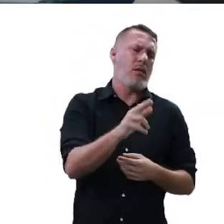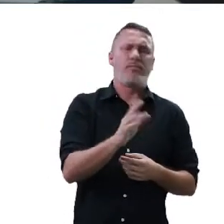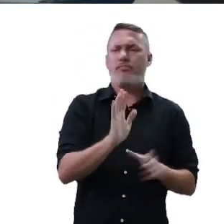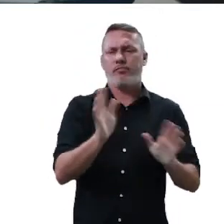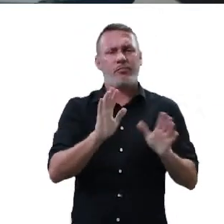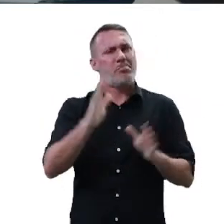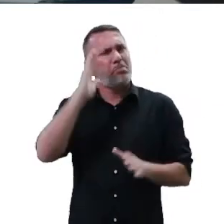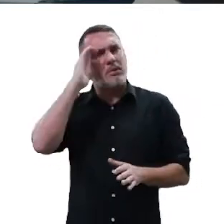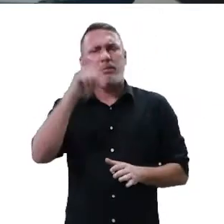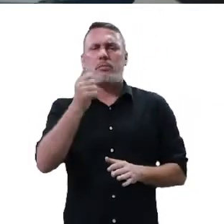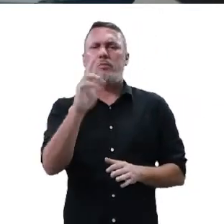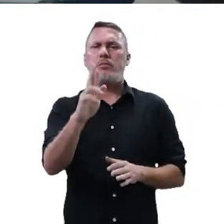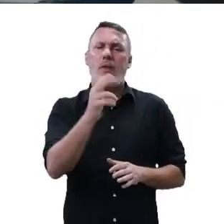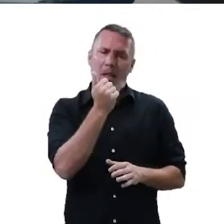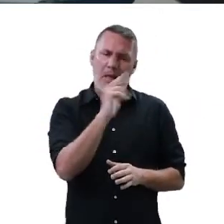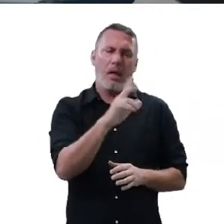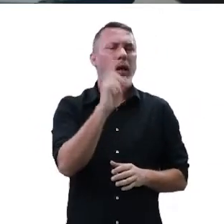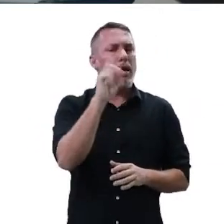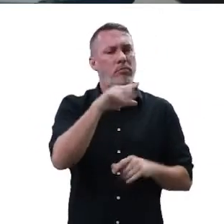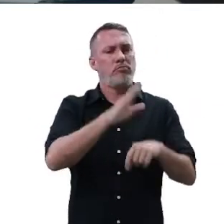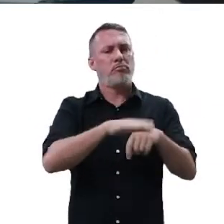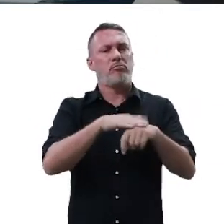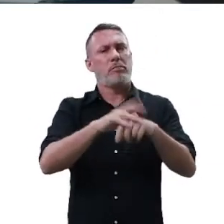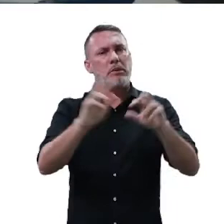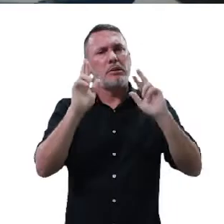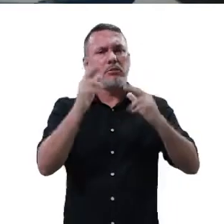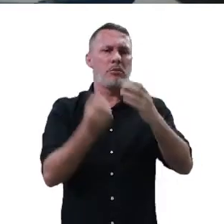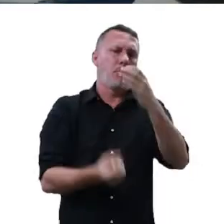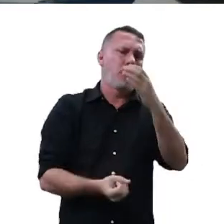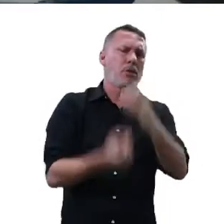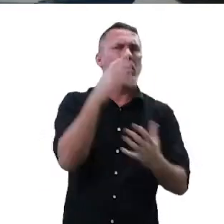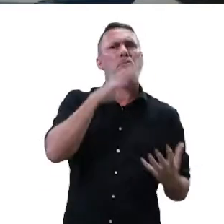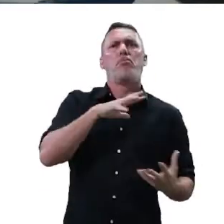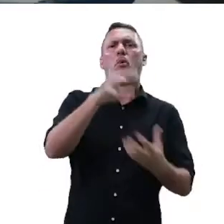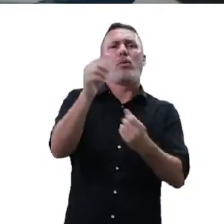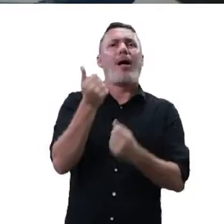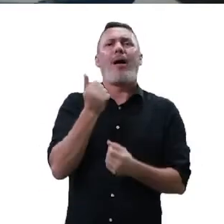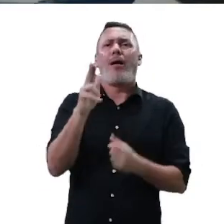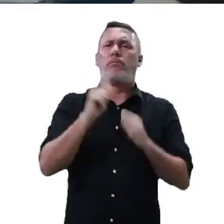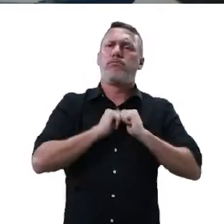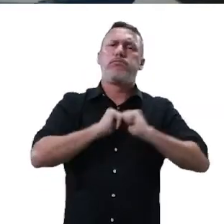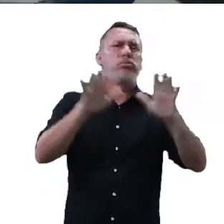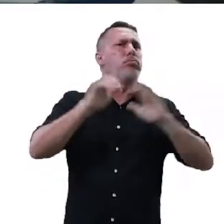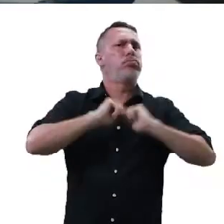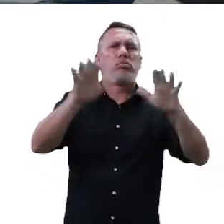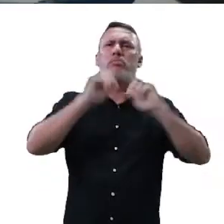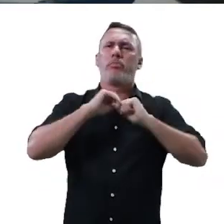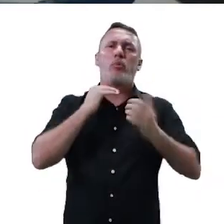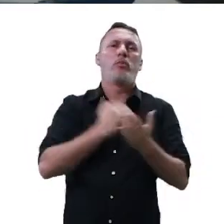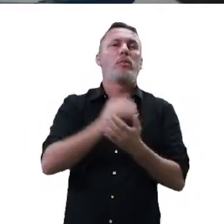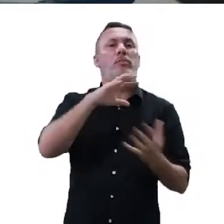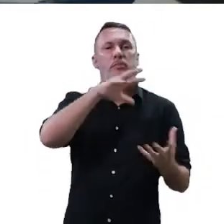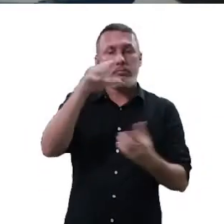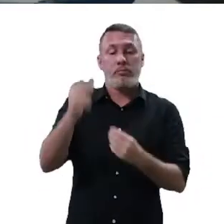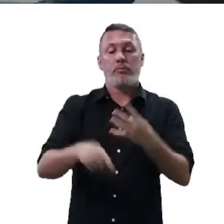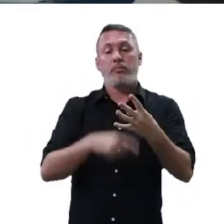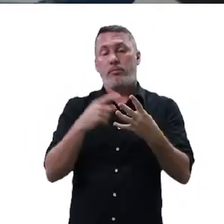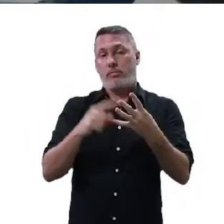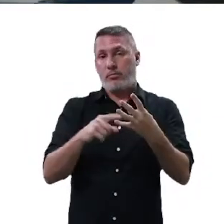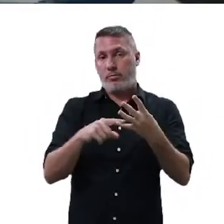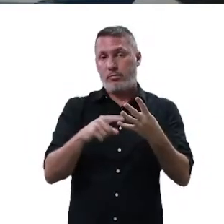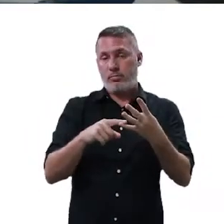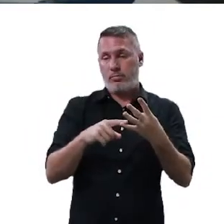o arquê, o universo, o elemento fundamental é o ar. Né? O ar está em tudo e a partir dele que o universo foi